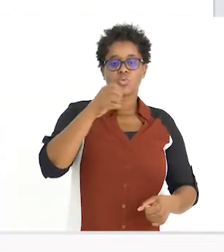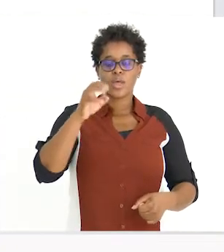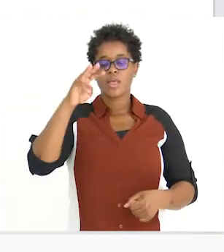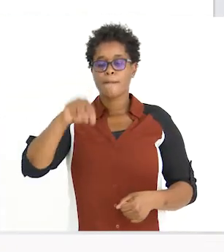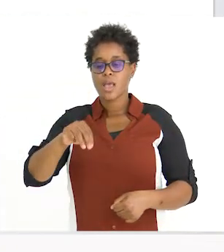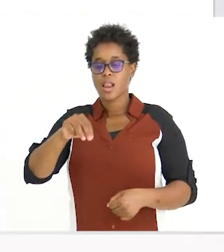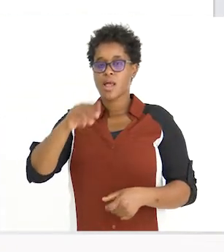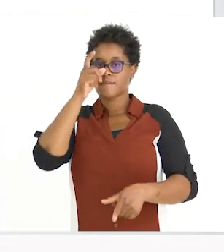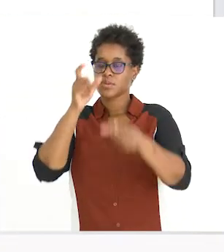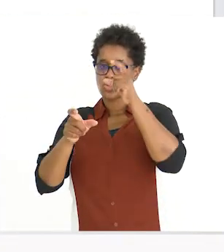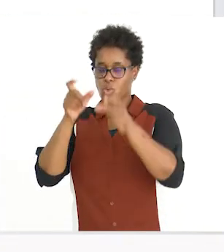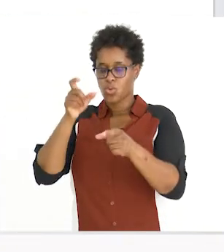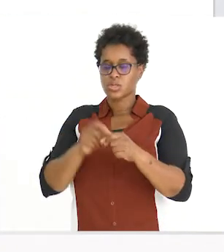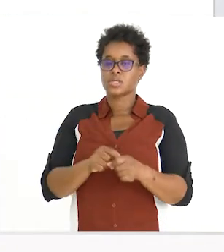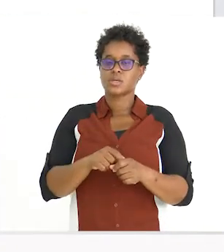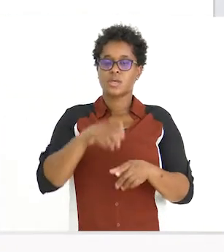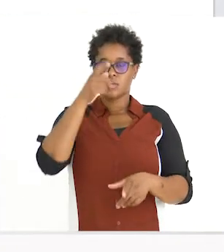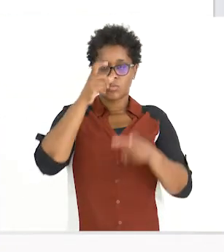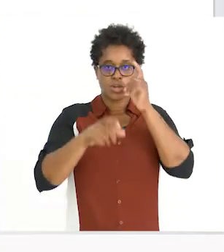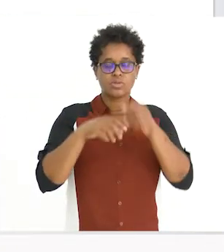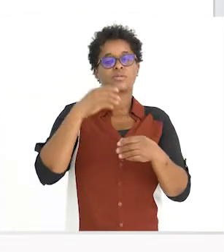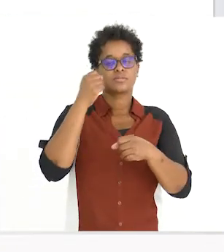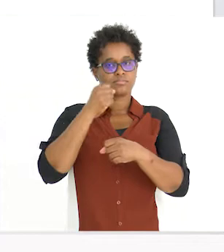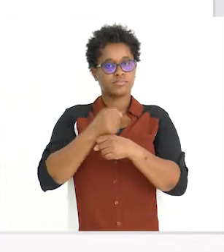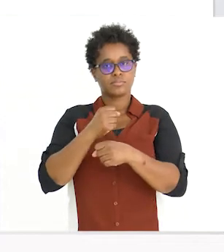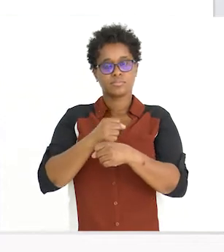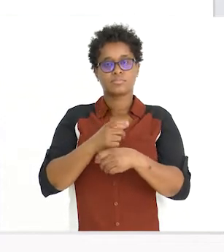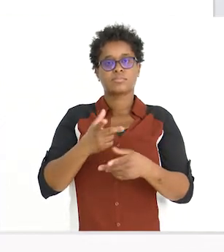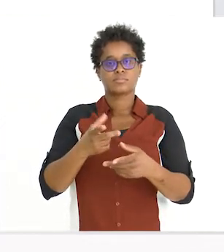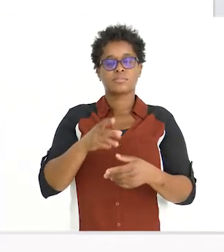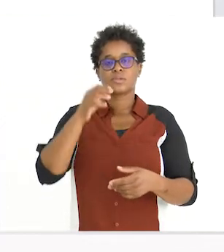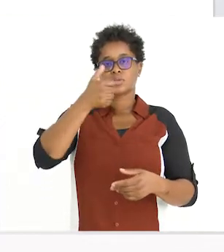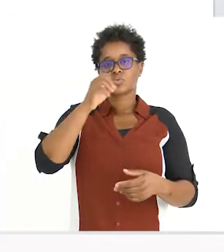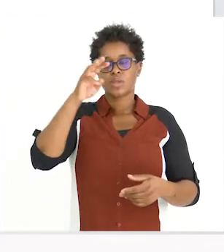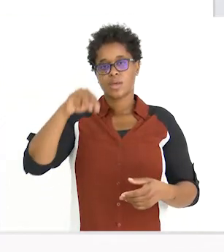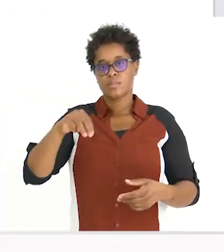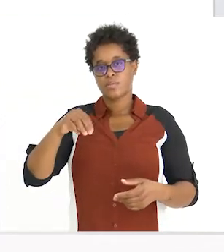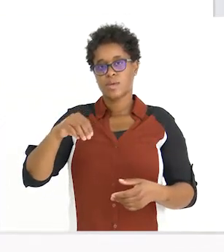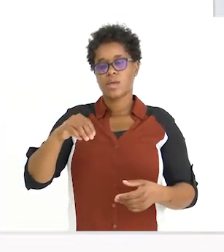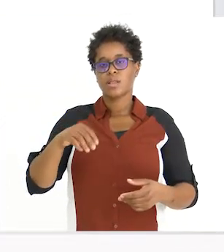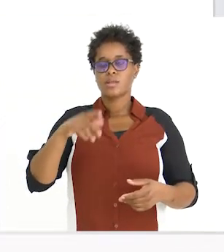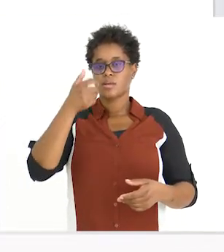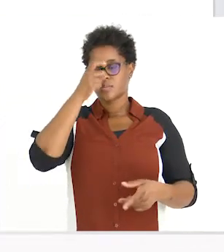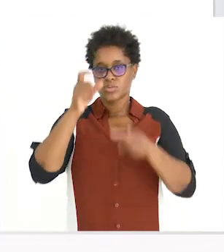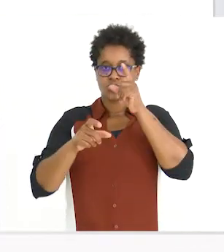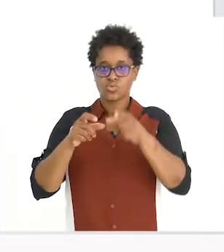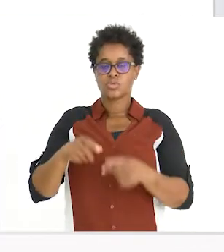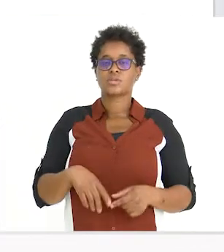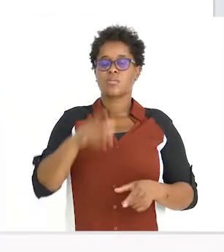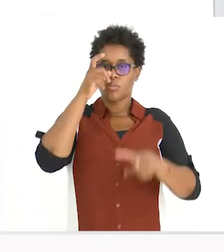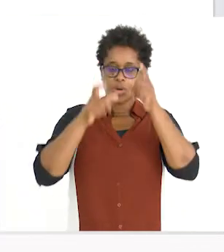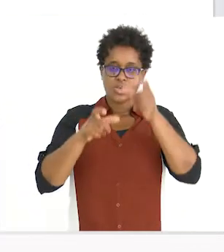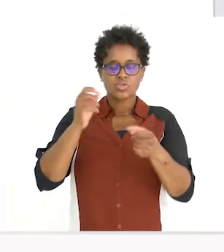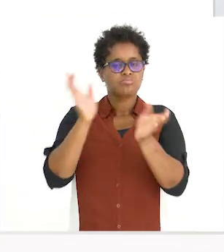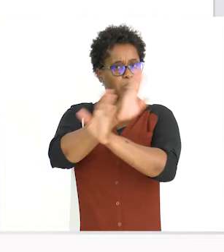250.000 pessoas. E população empregada, 50.000 pessoas. População desempregada,